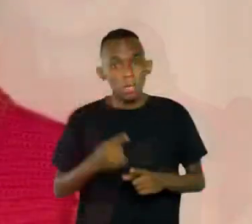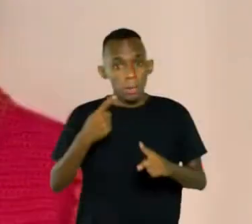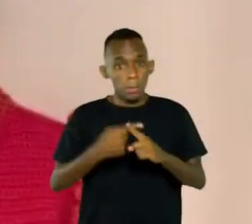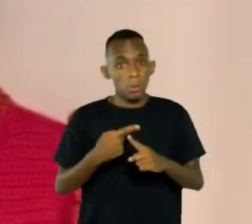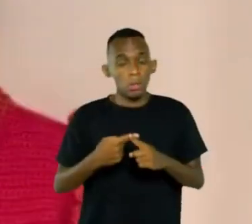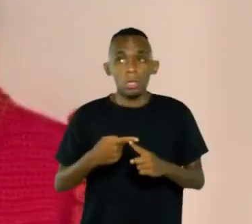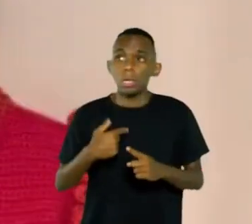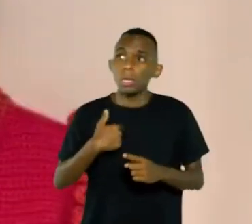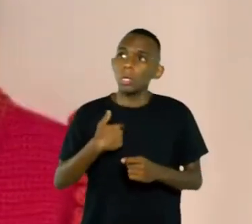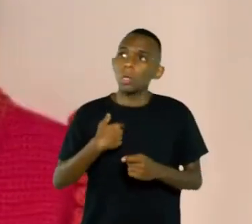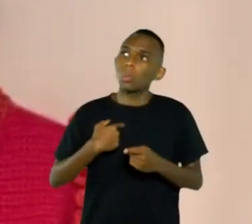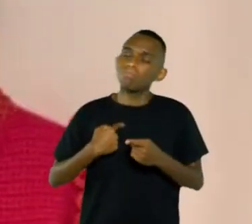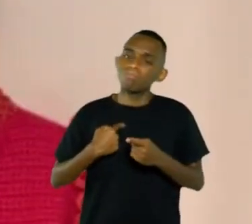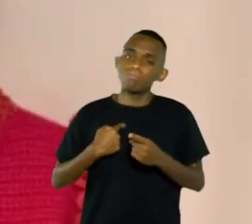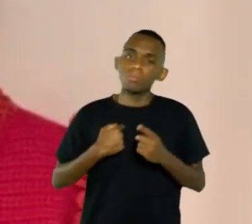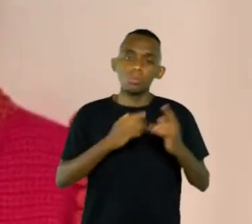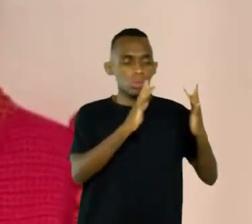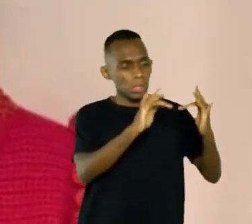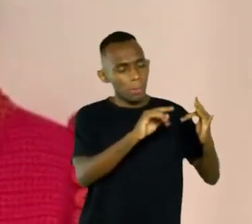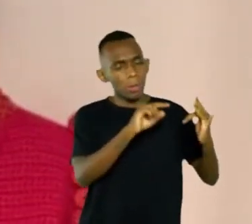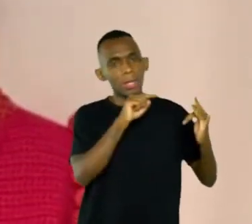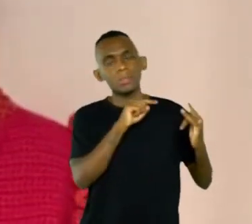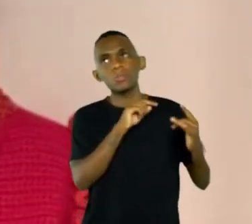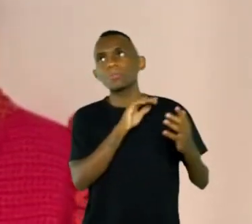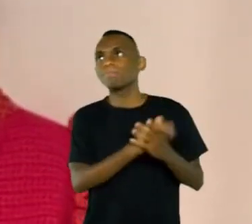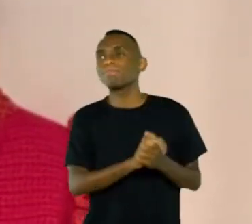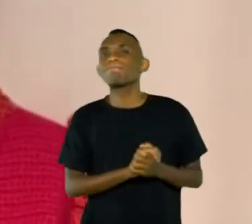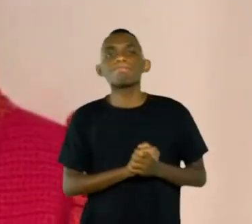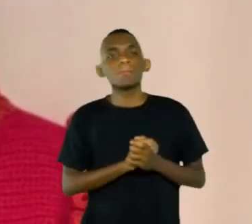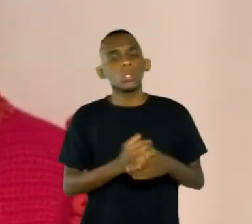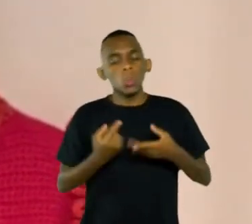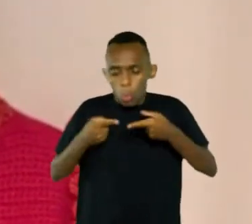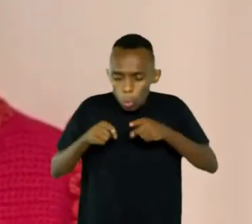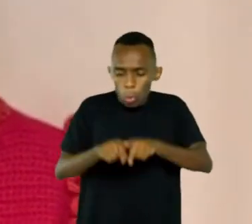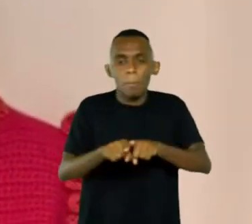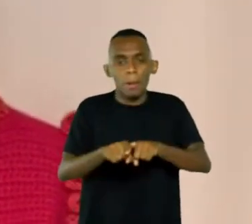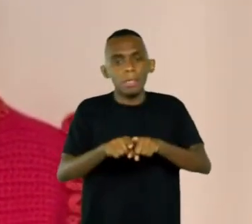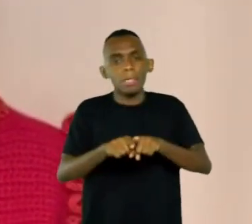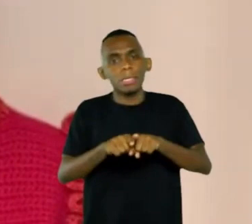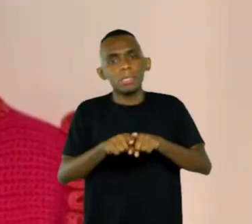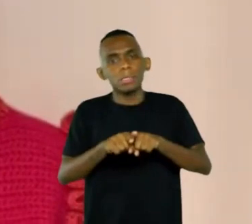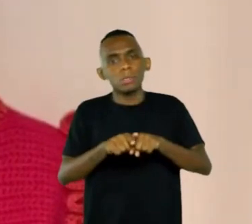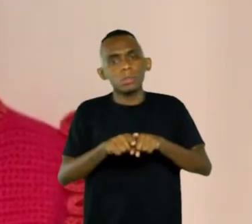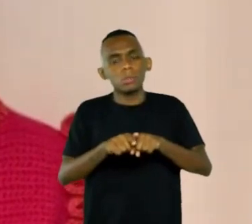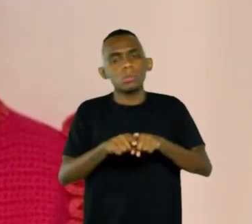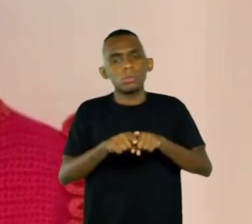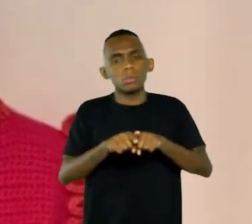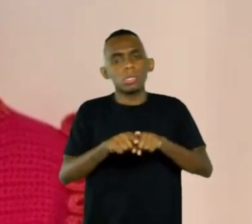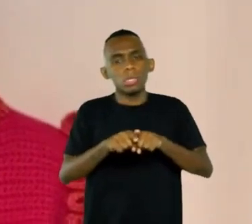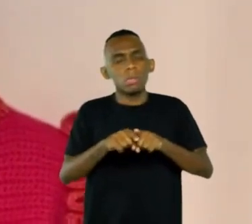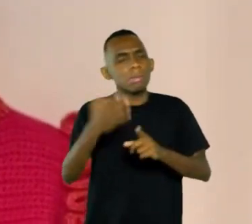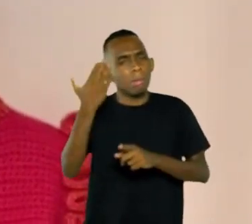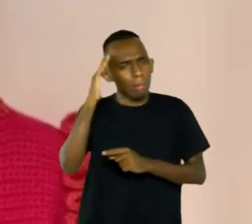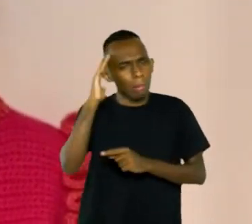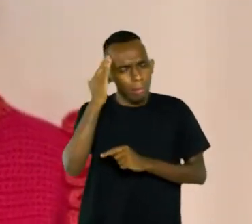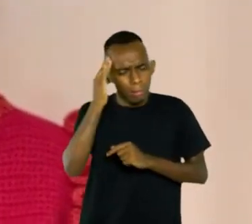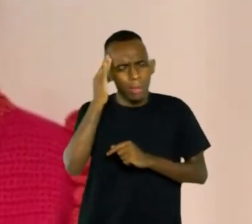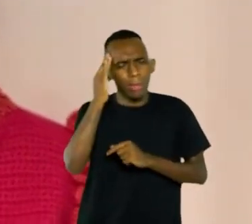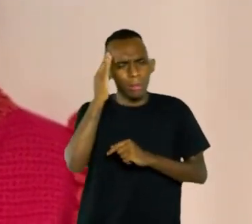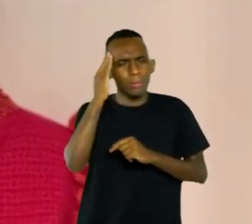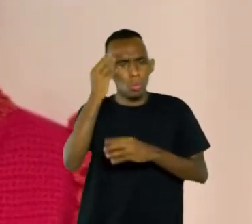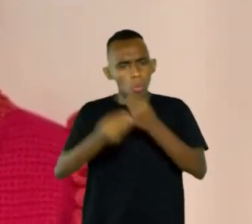lado um companheiro muito generoso nesse sentido de entender o que o significado dessa